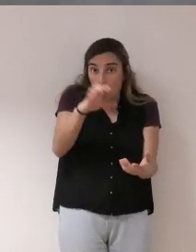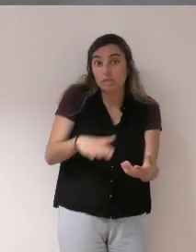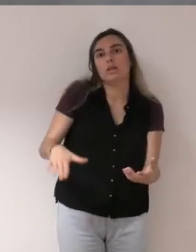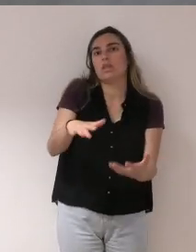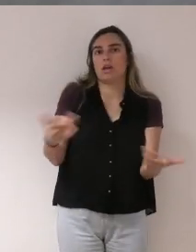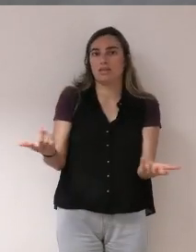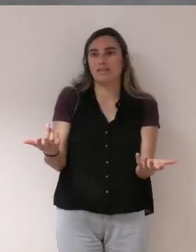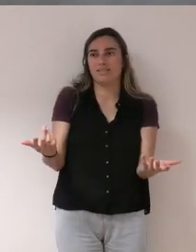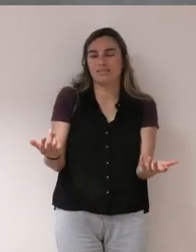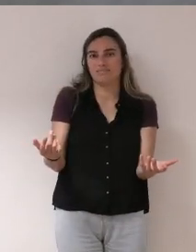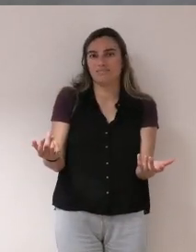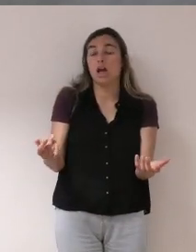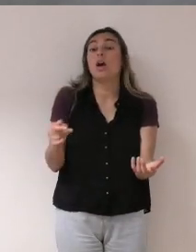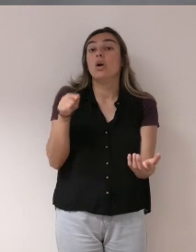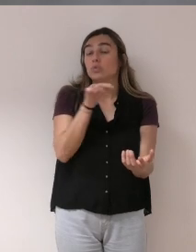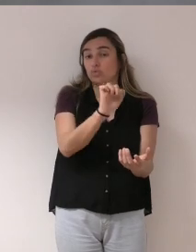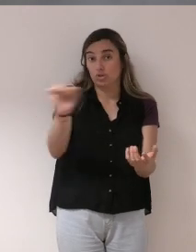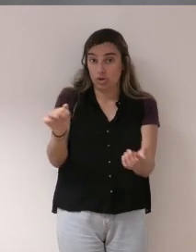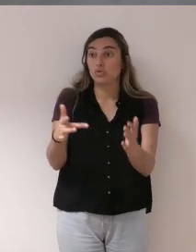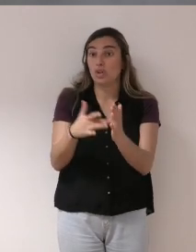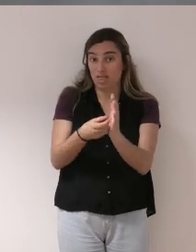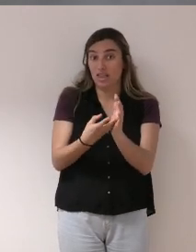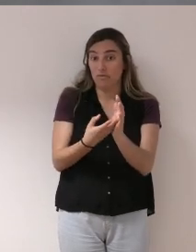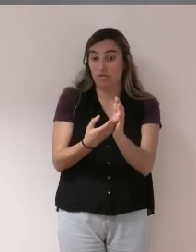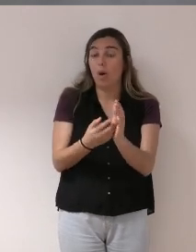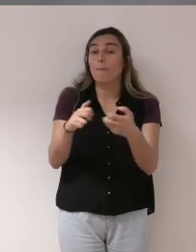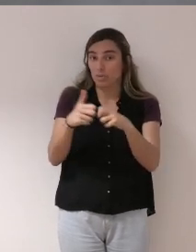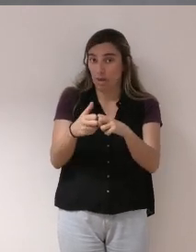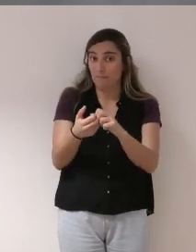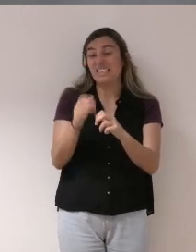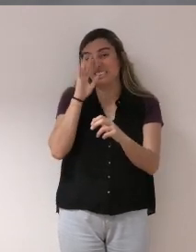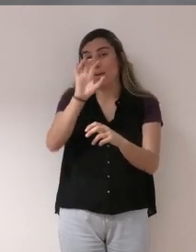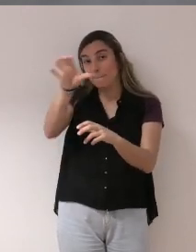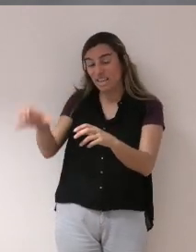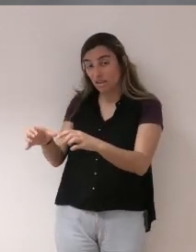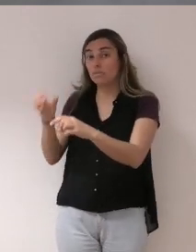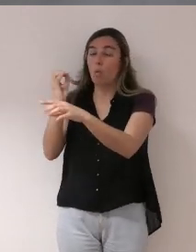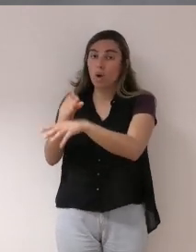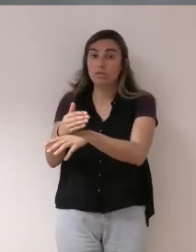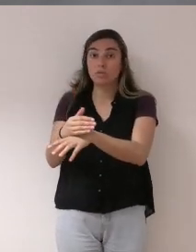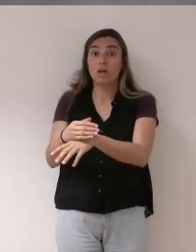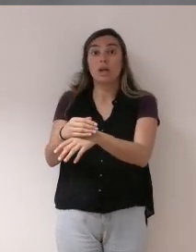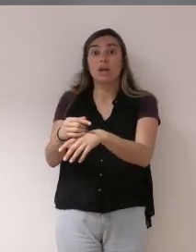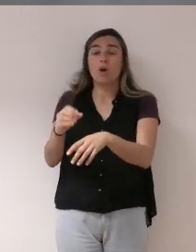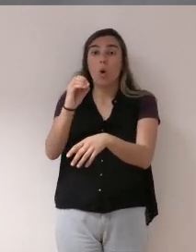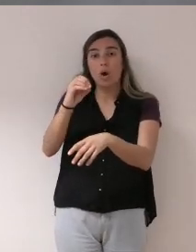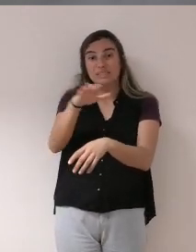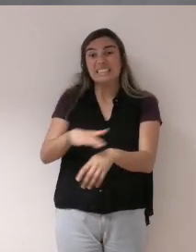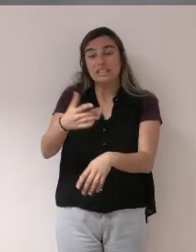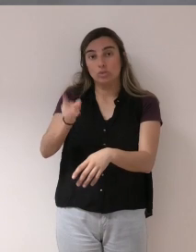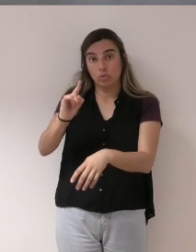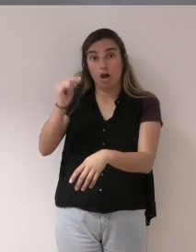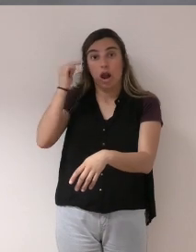que sejam as suas margens. Os seus livros teriam muitos problemas em vários países fora do Ocidente. Sim, estamos a falar